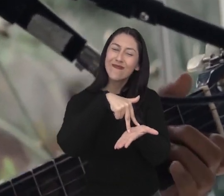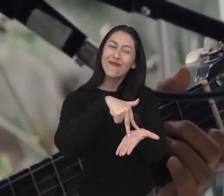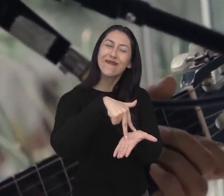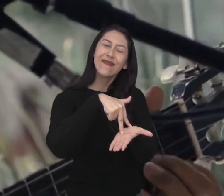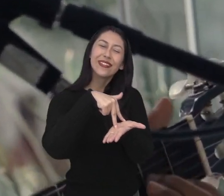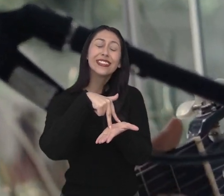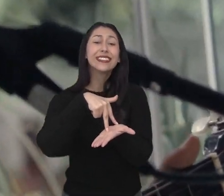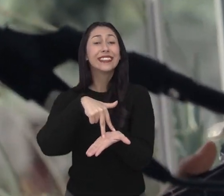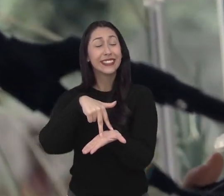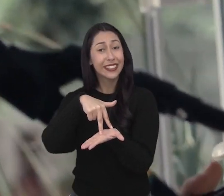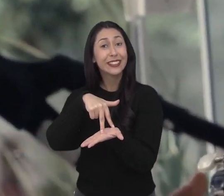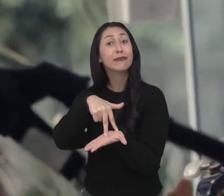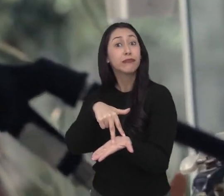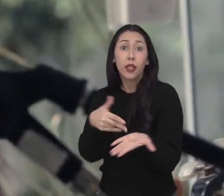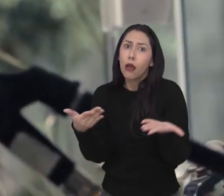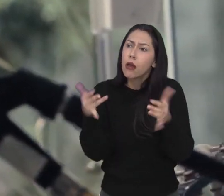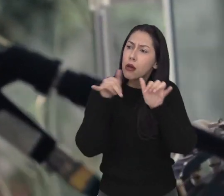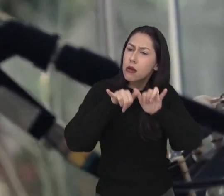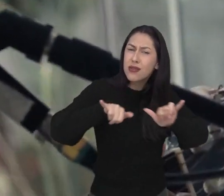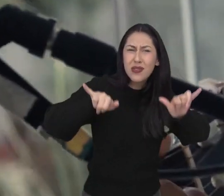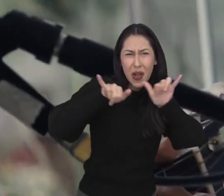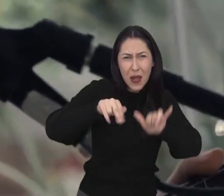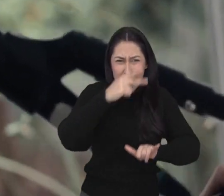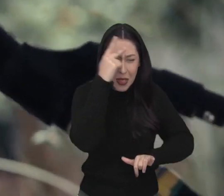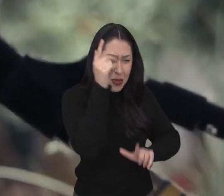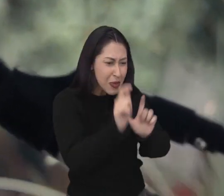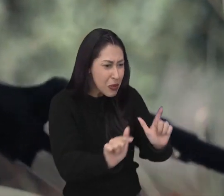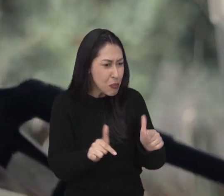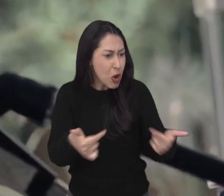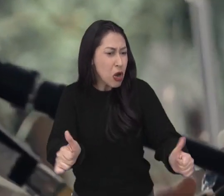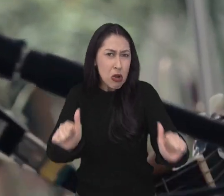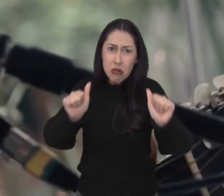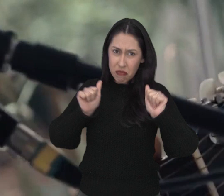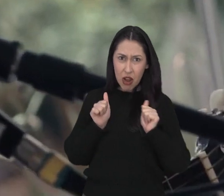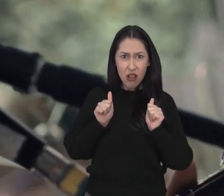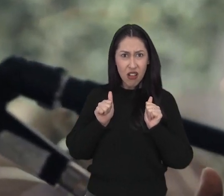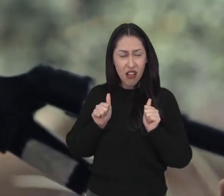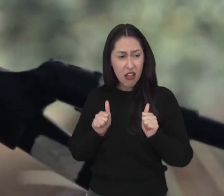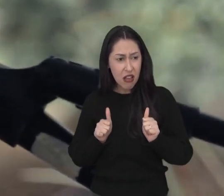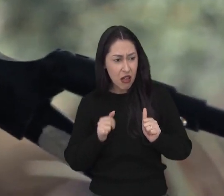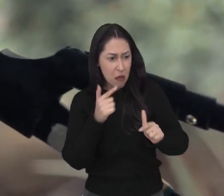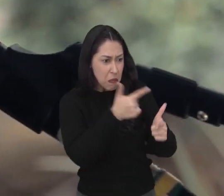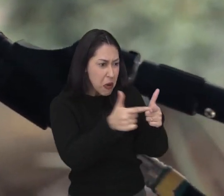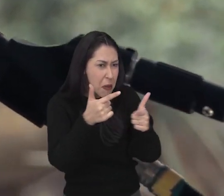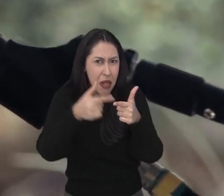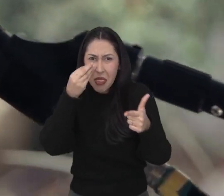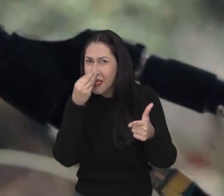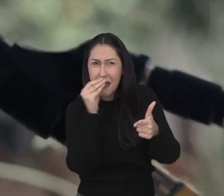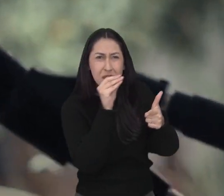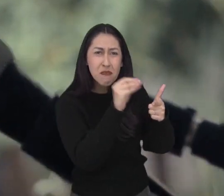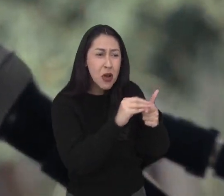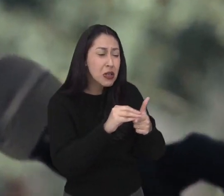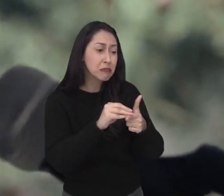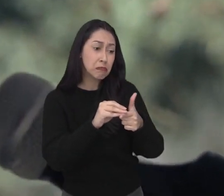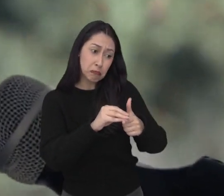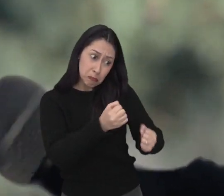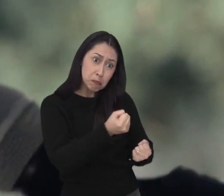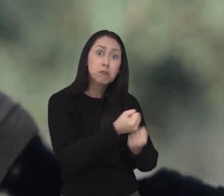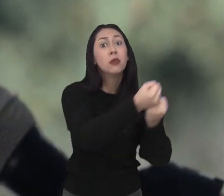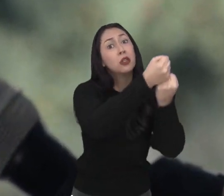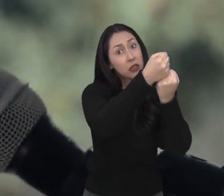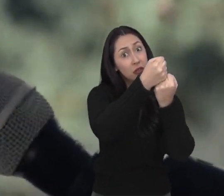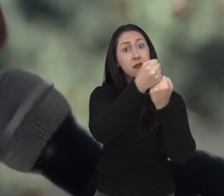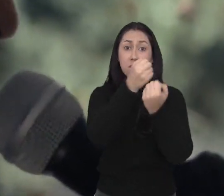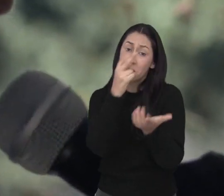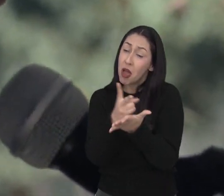levantar eu deixo um recado aos ausentes quem Cala não consente mas ajuda